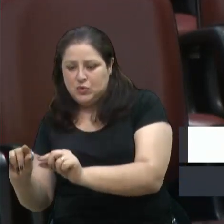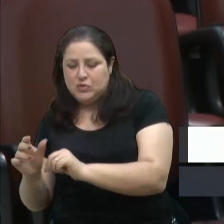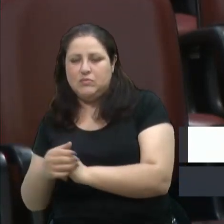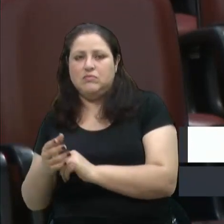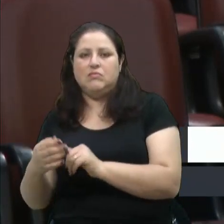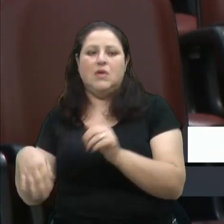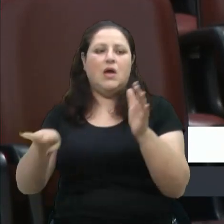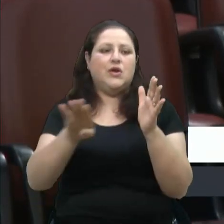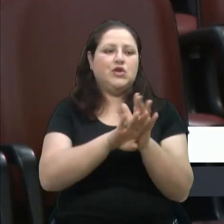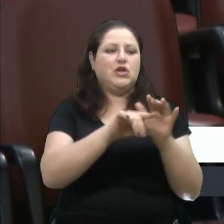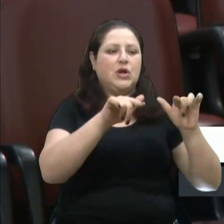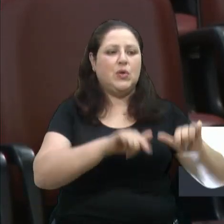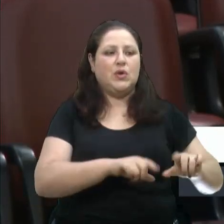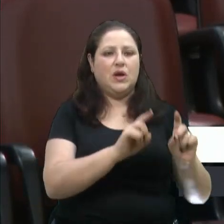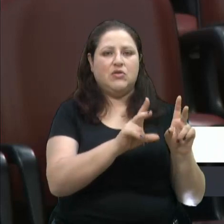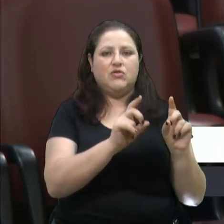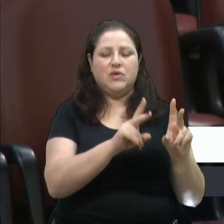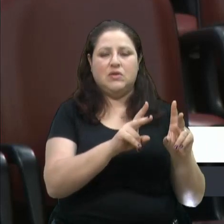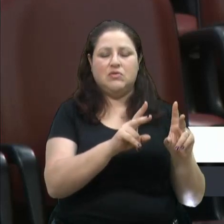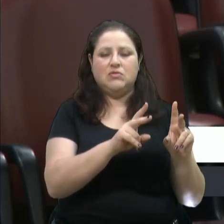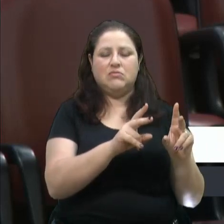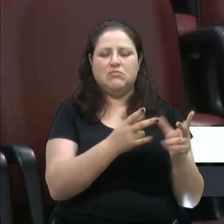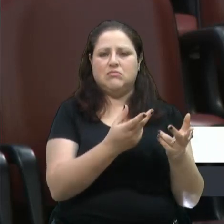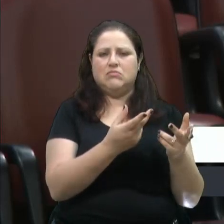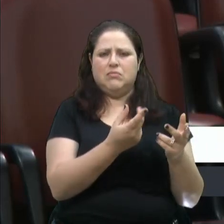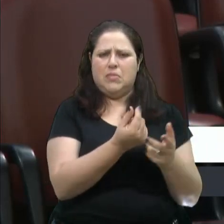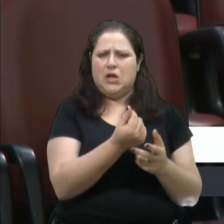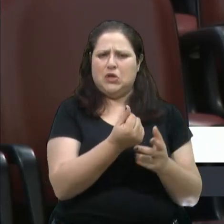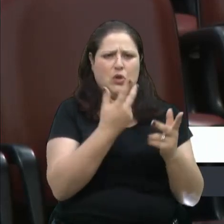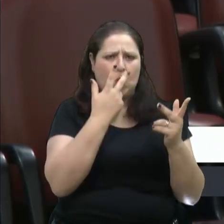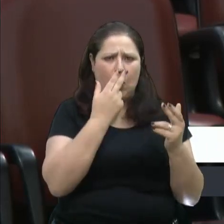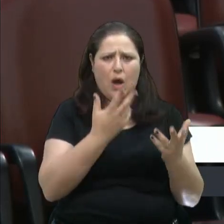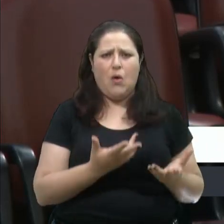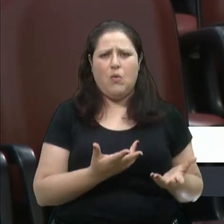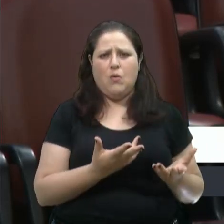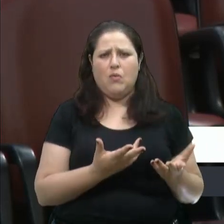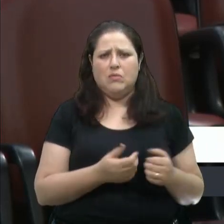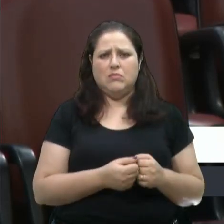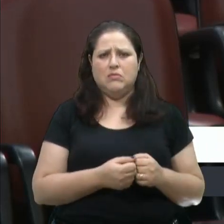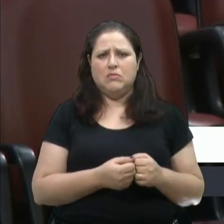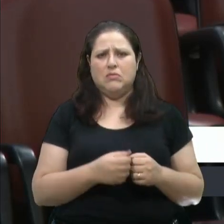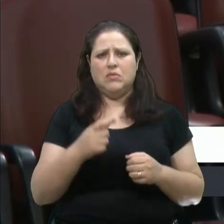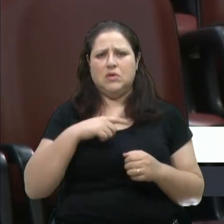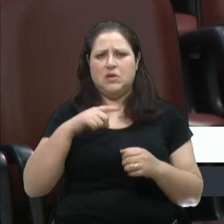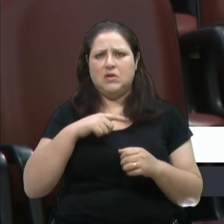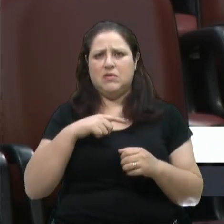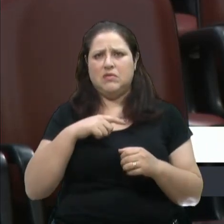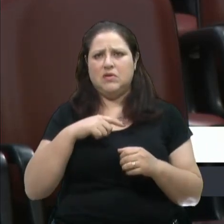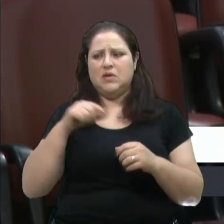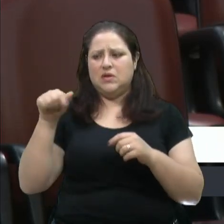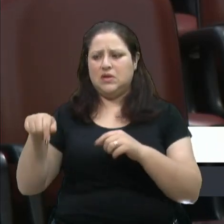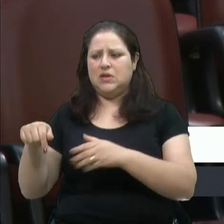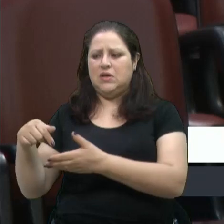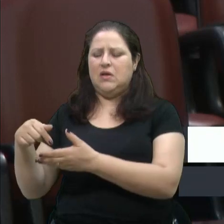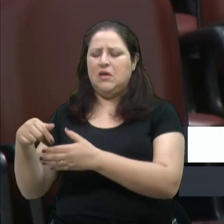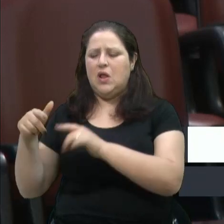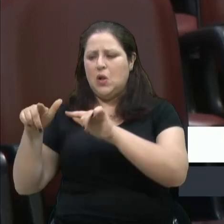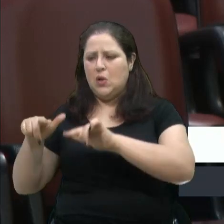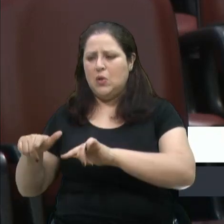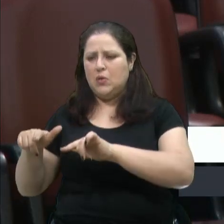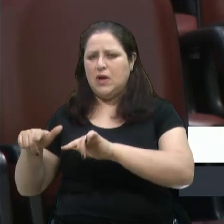frigorífico não baixou do frigorífico até o açougue também não baixou então